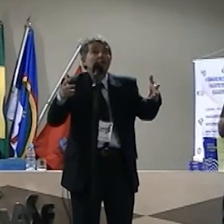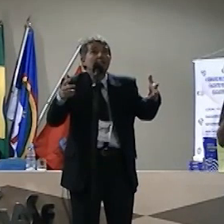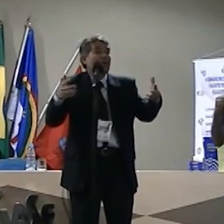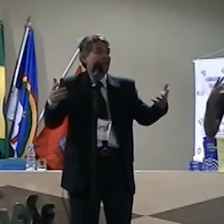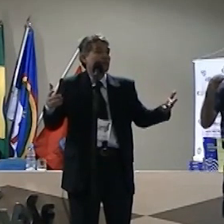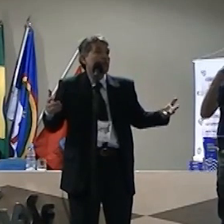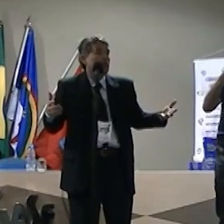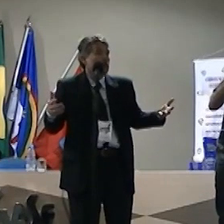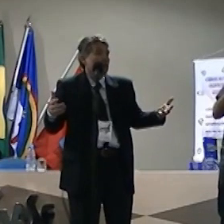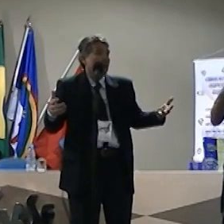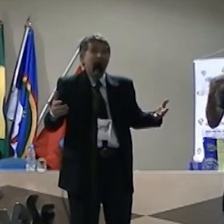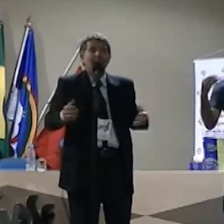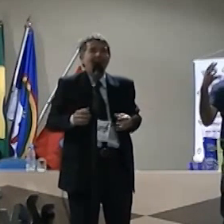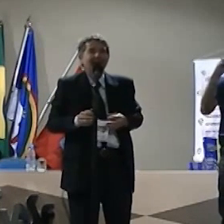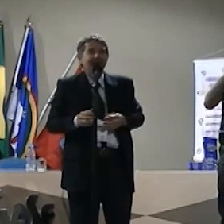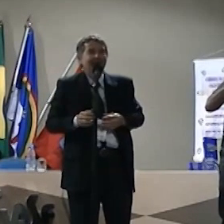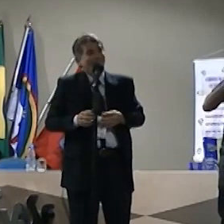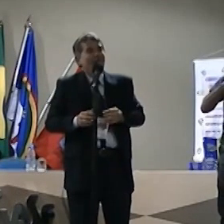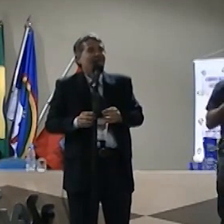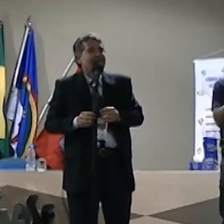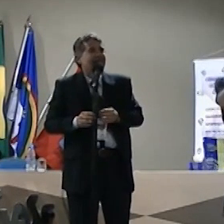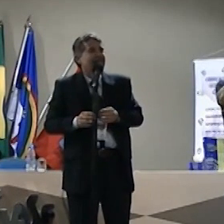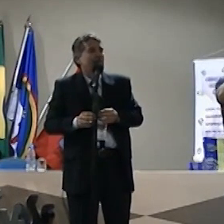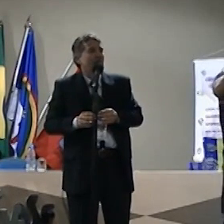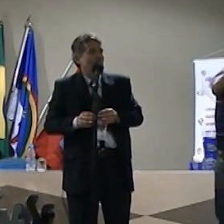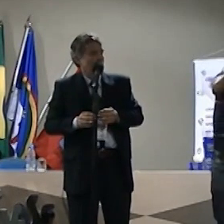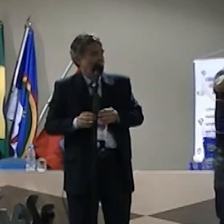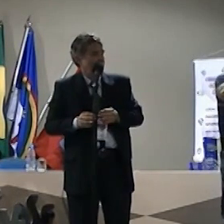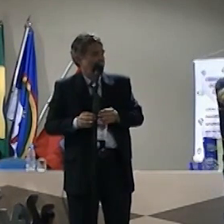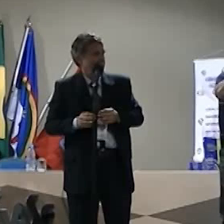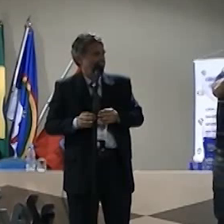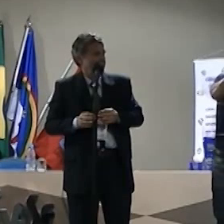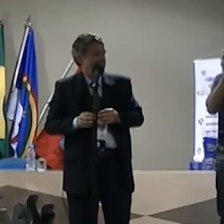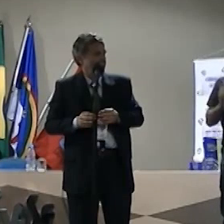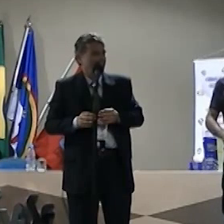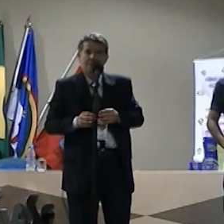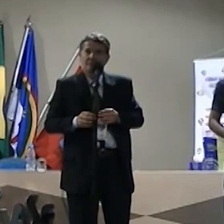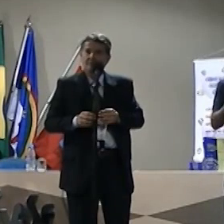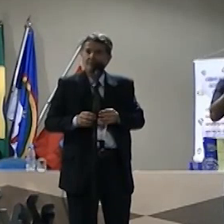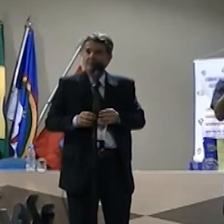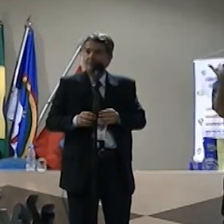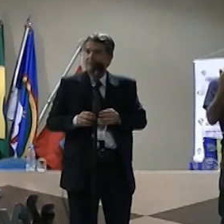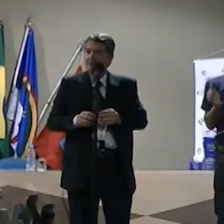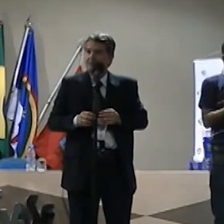abriu, eu levei um susto. Pai, o que é Sequisul?